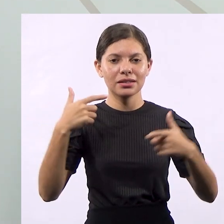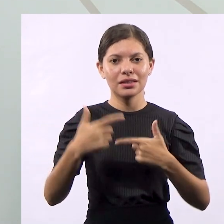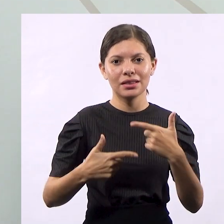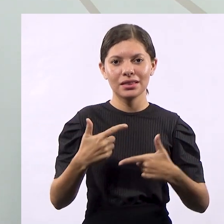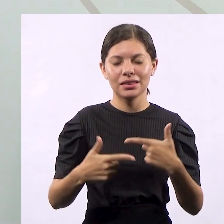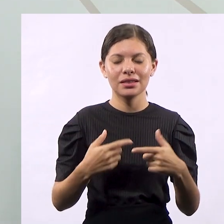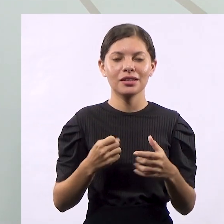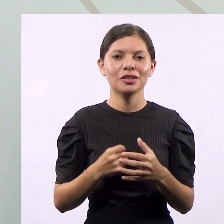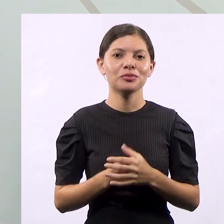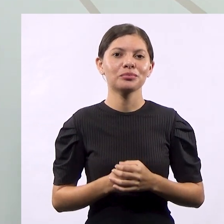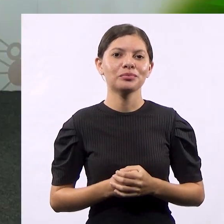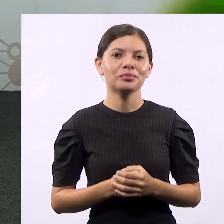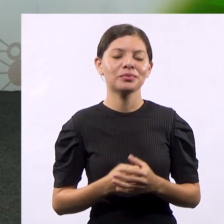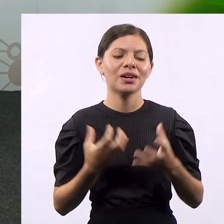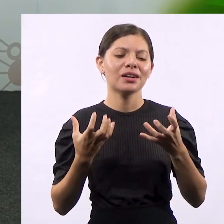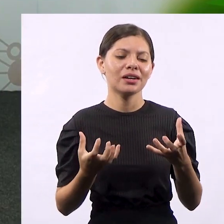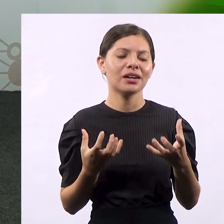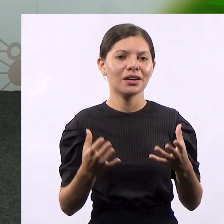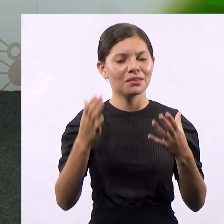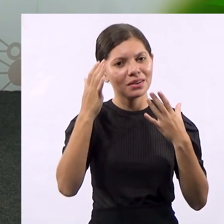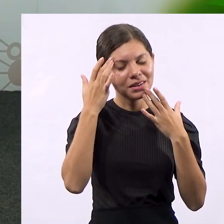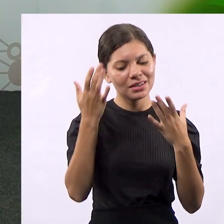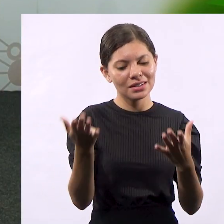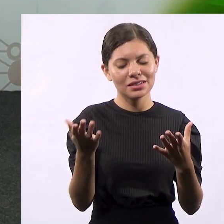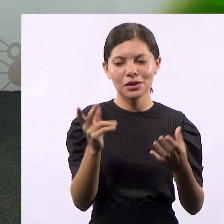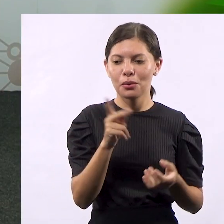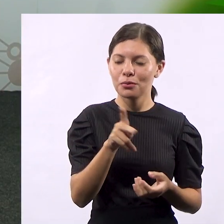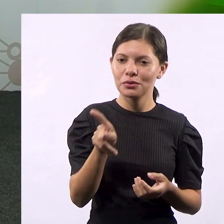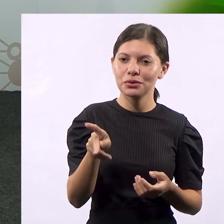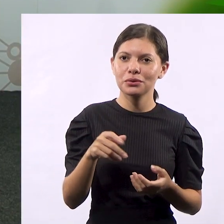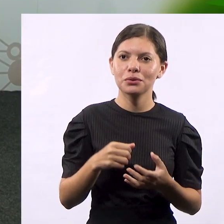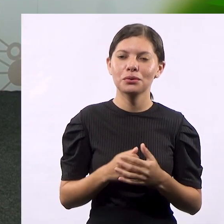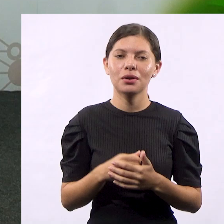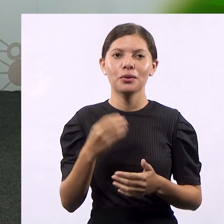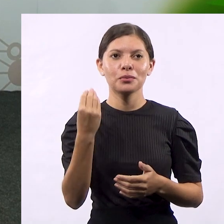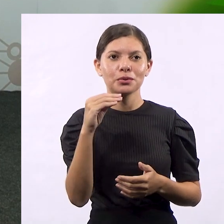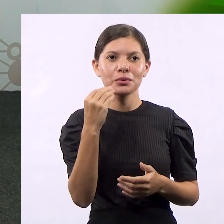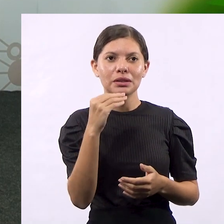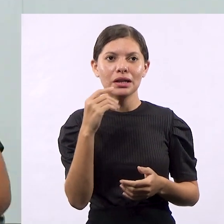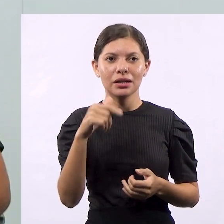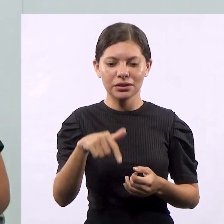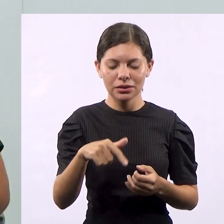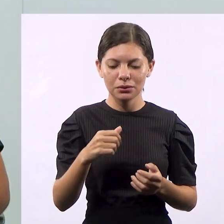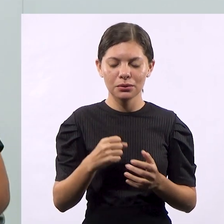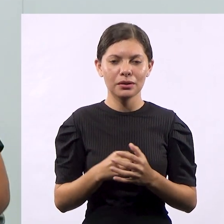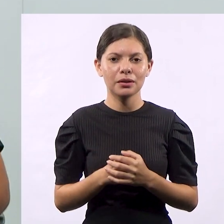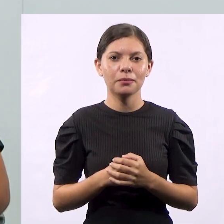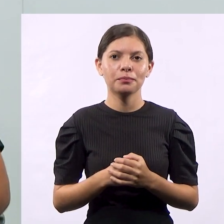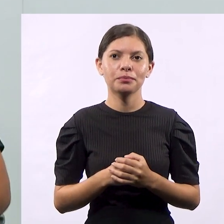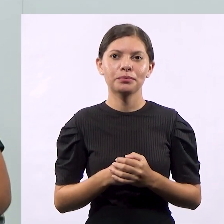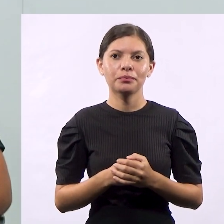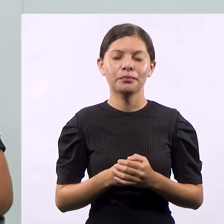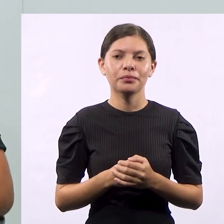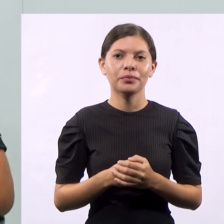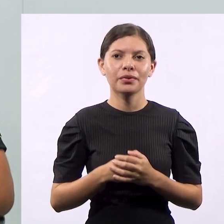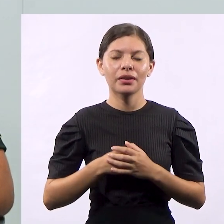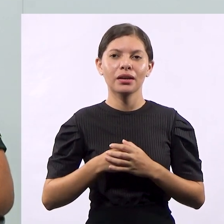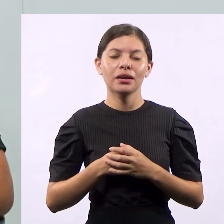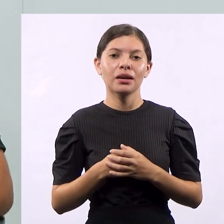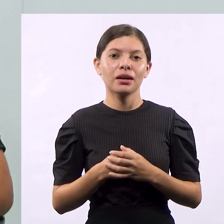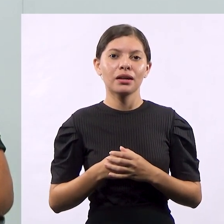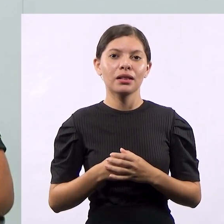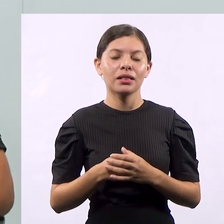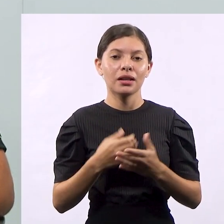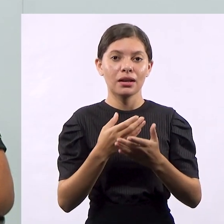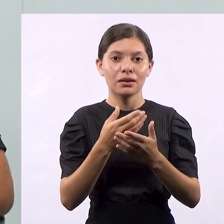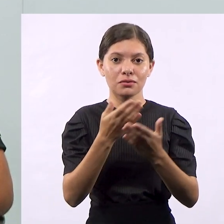grande trabalho. Eu também queria agradecer, professora Andréia, mais uma vez pela oportunidade desse momento de troca, né? E